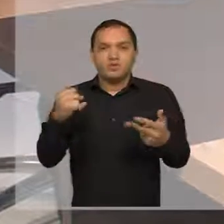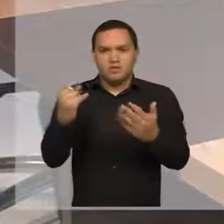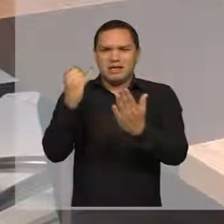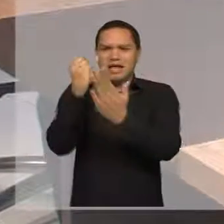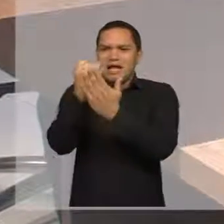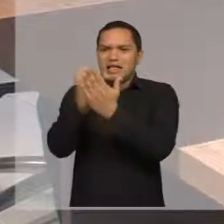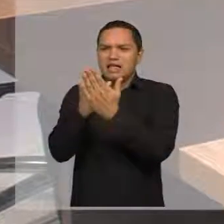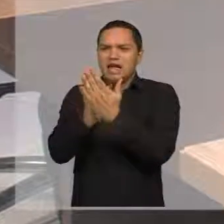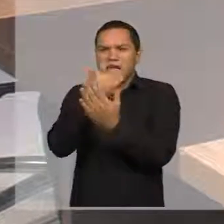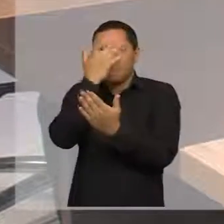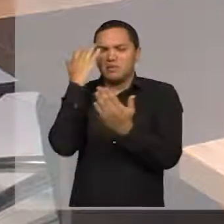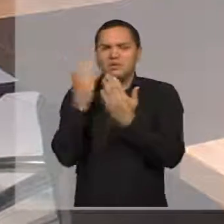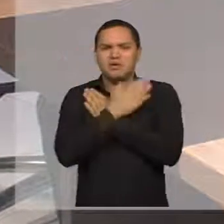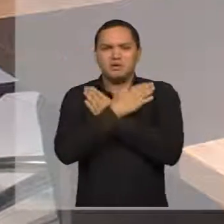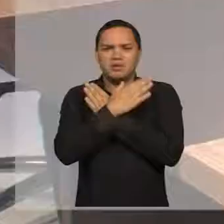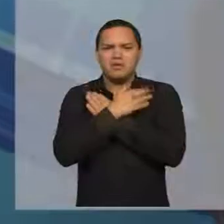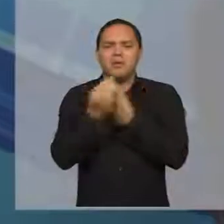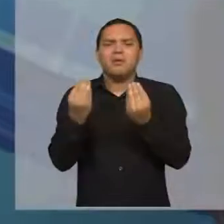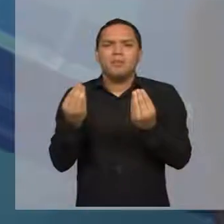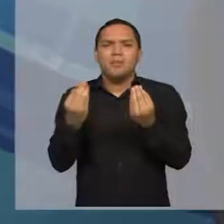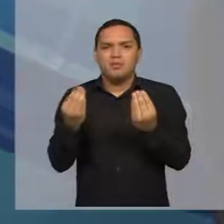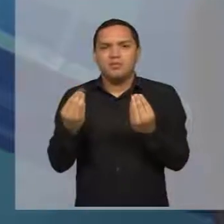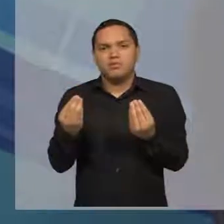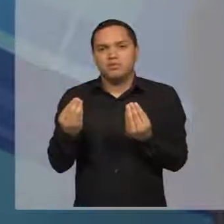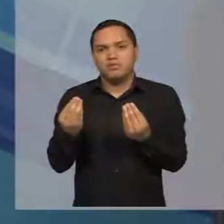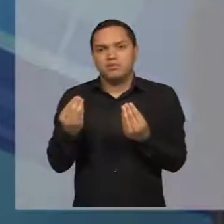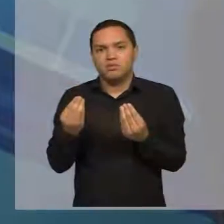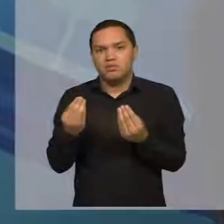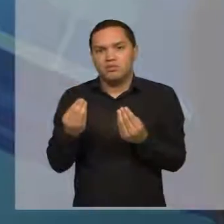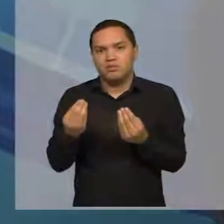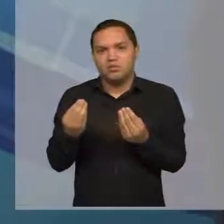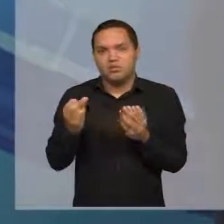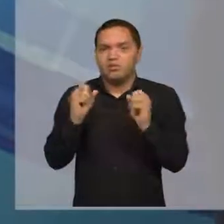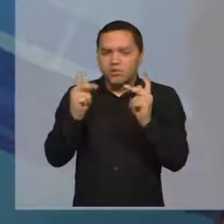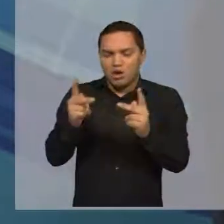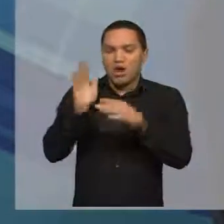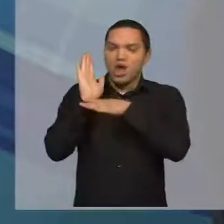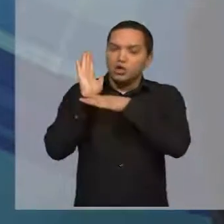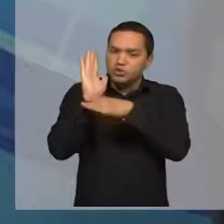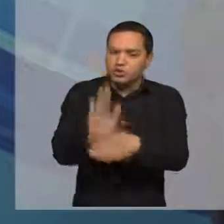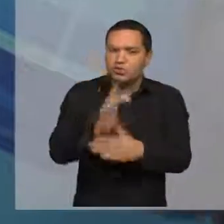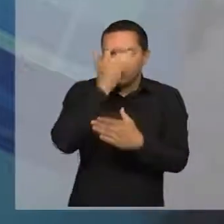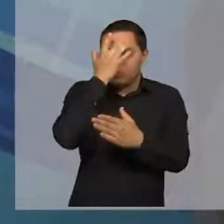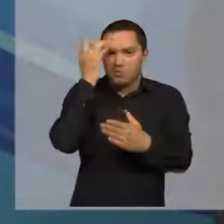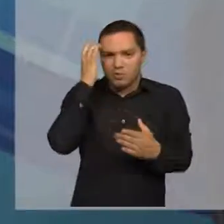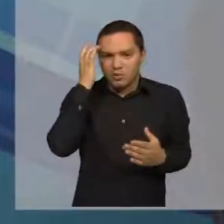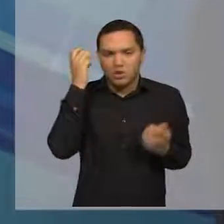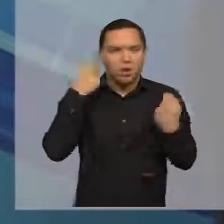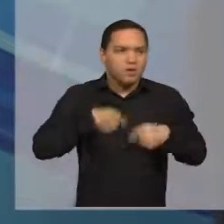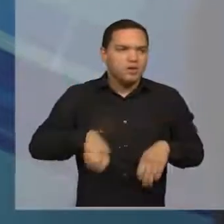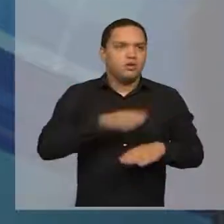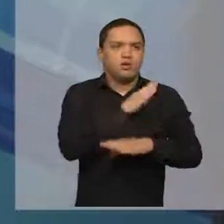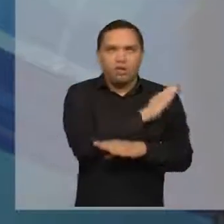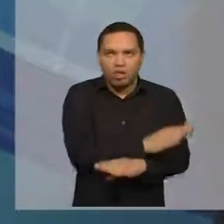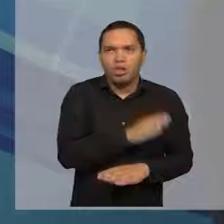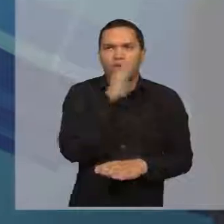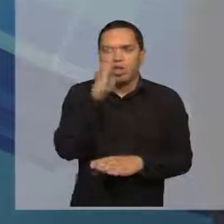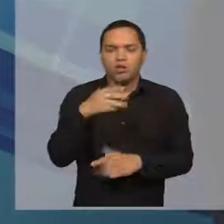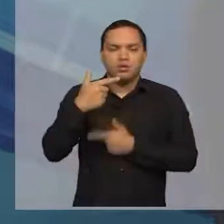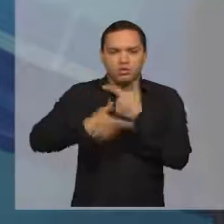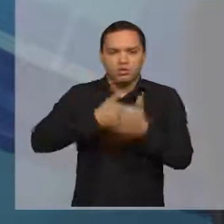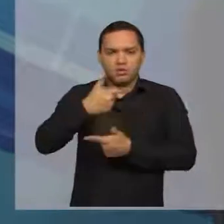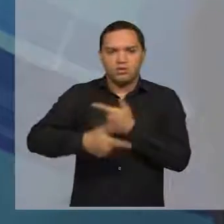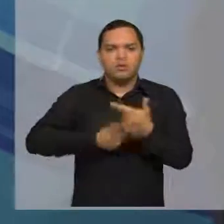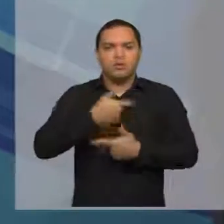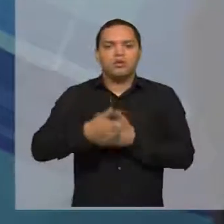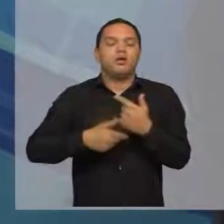cadastro de trabalhador desempregado, você facilita a vida do trabalhador que está em busca de emprego. Ok, ele não vai sair de porta em porta, né? Ele tem um lugar